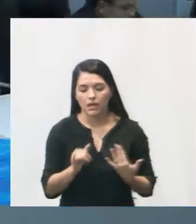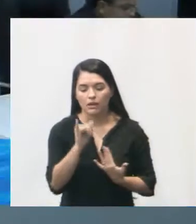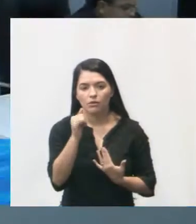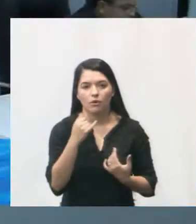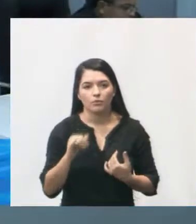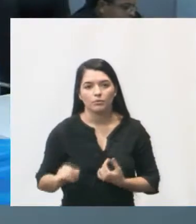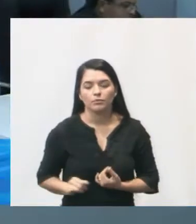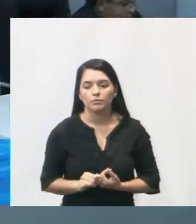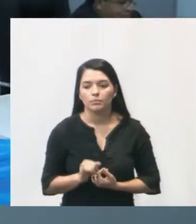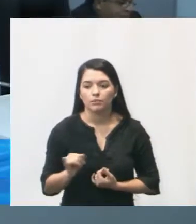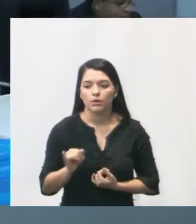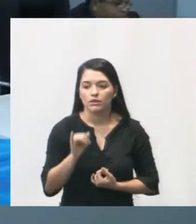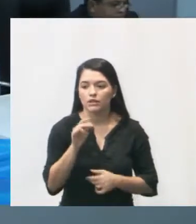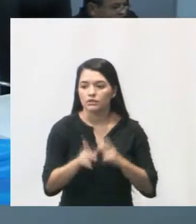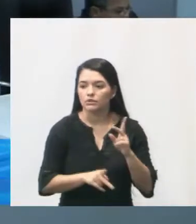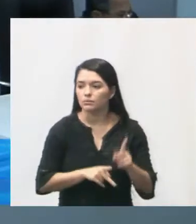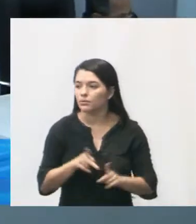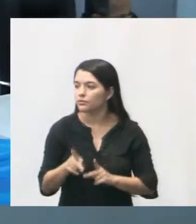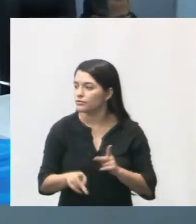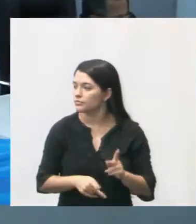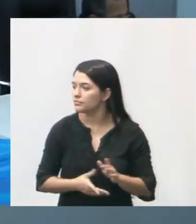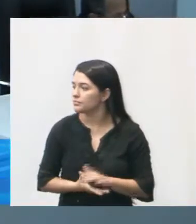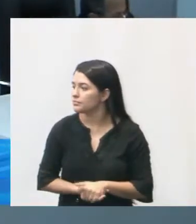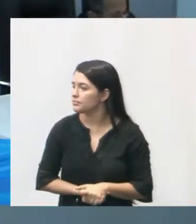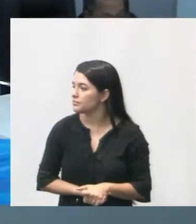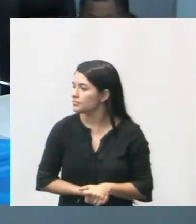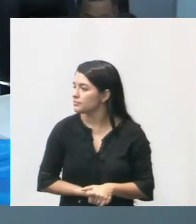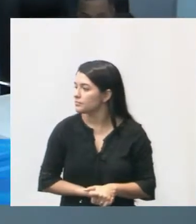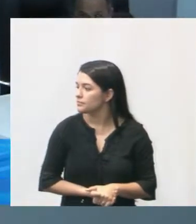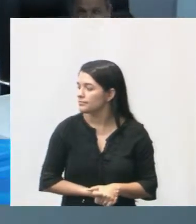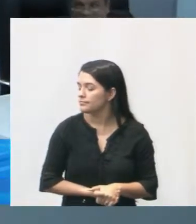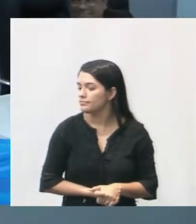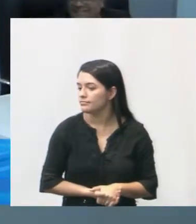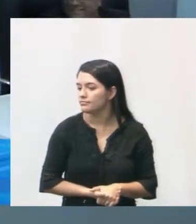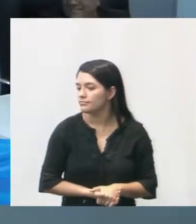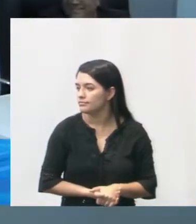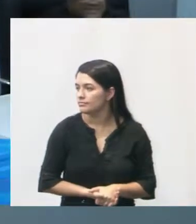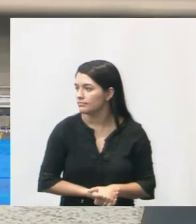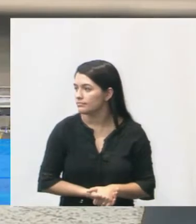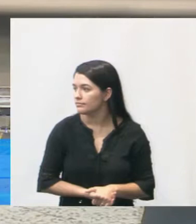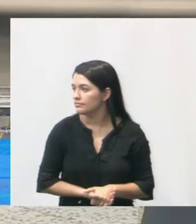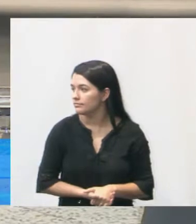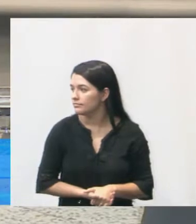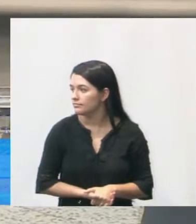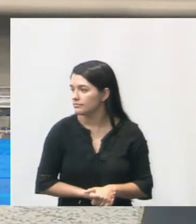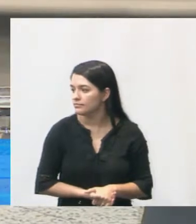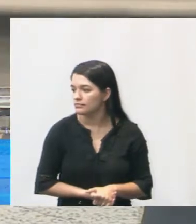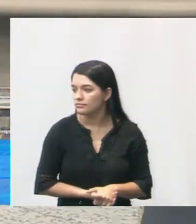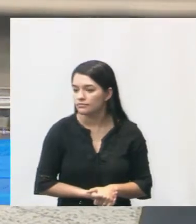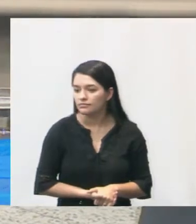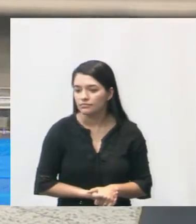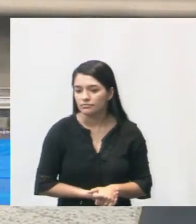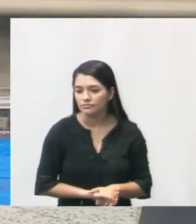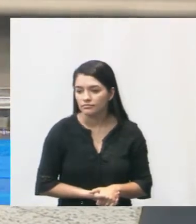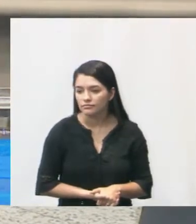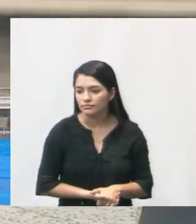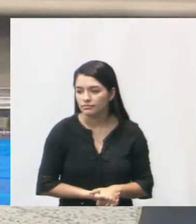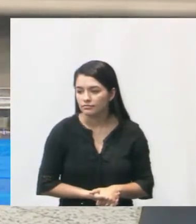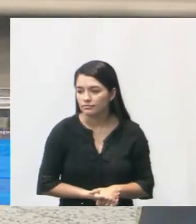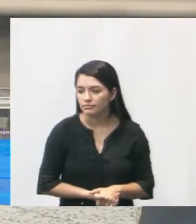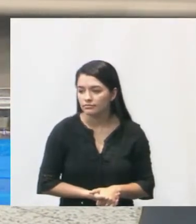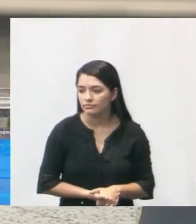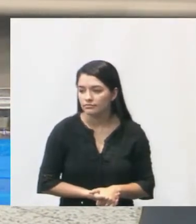algum vereador para discutir a matéria? Quer discutir, senhor presidente. Vereador... O Anderson. Vereador Anderson Marinho, pelo tempo de 5 minutos.